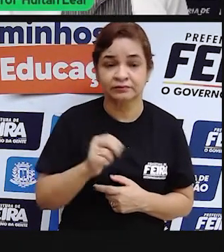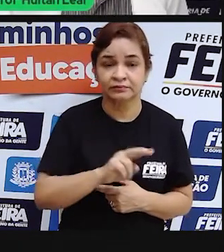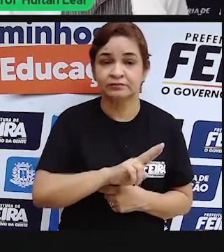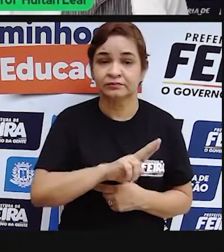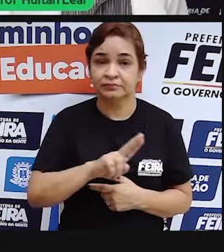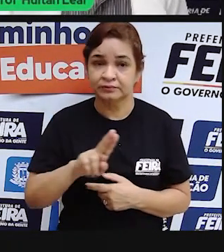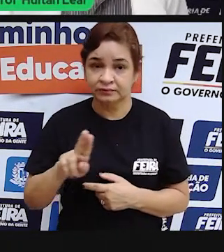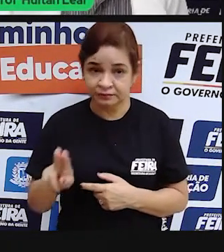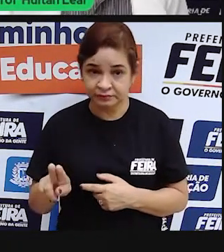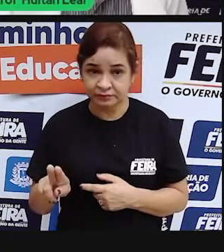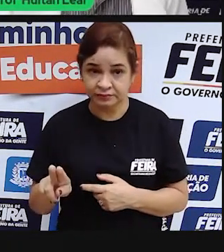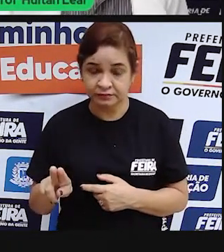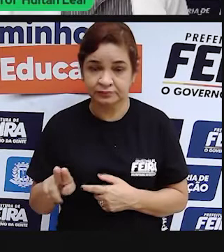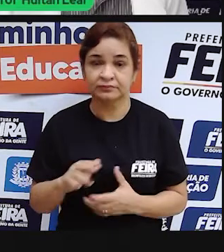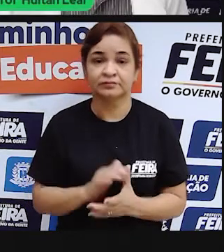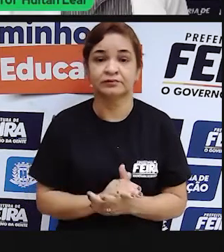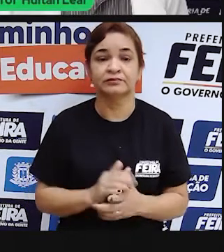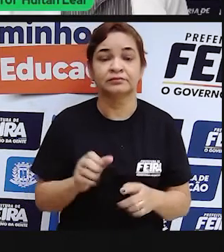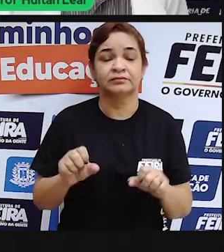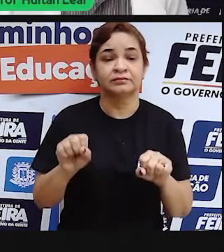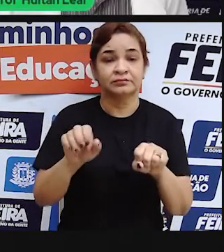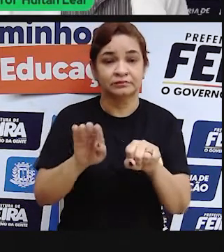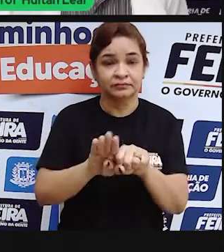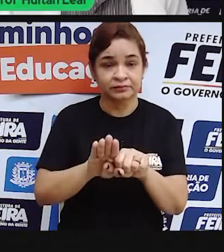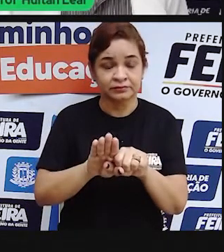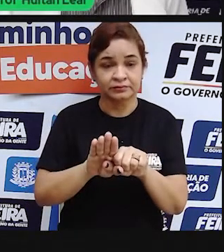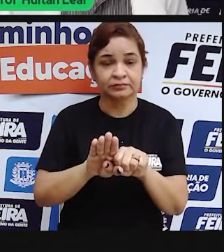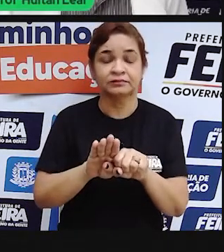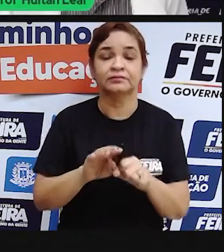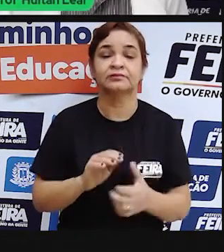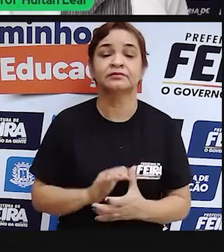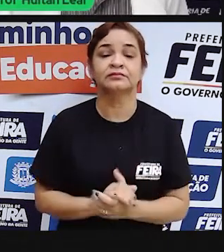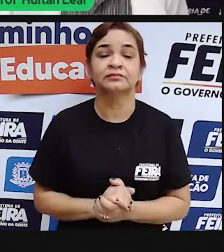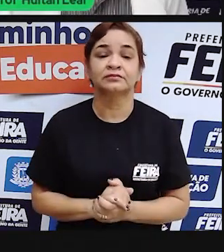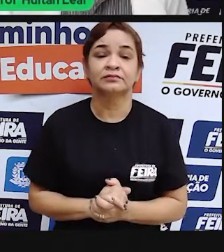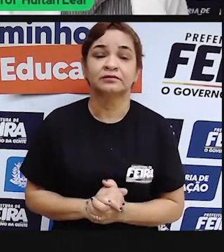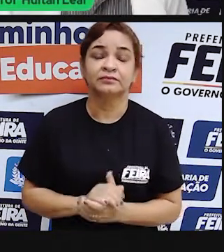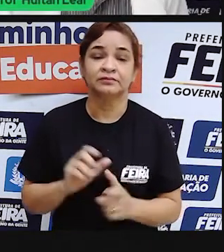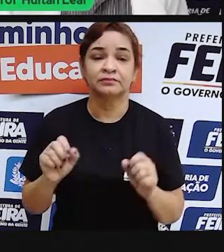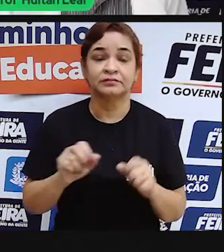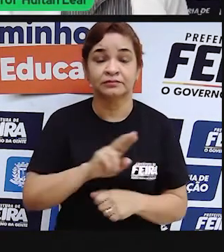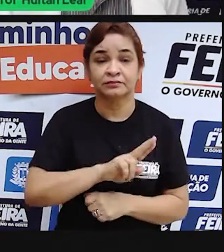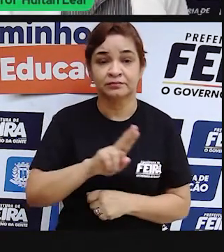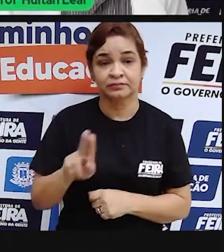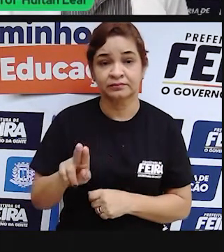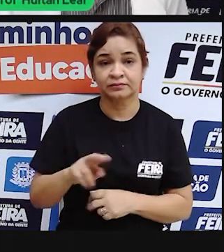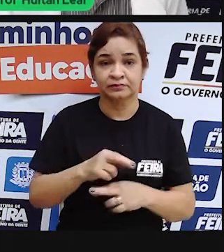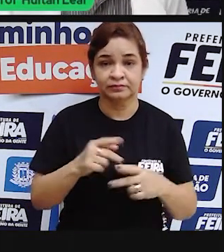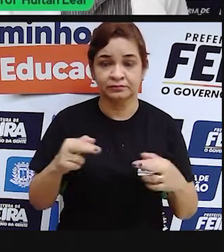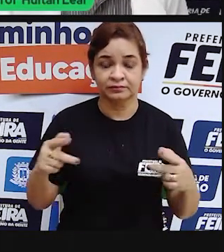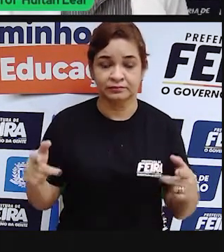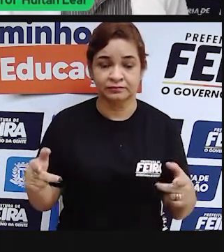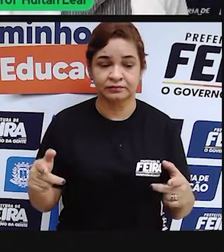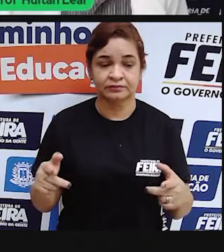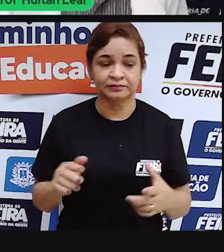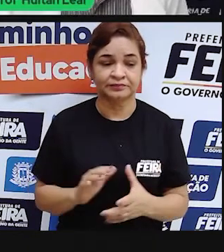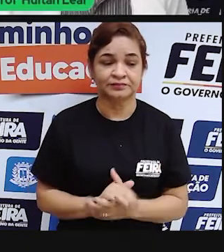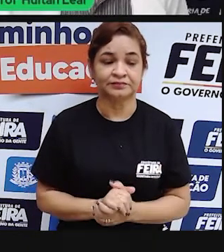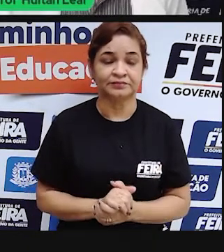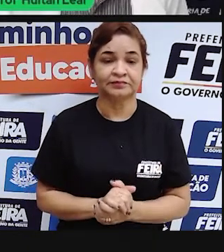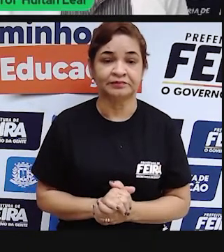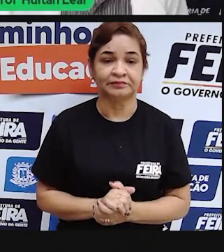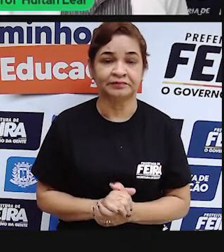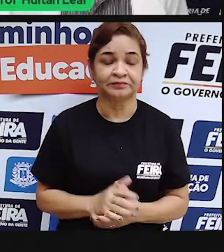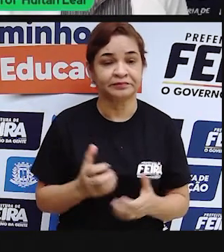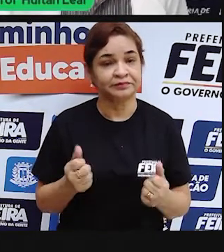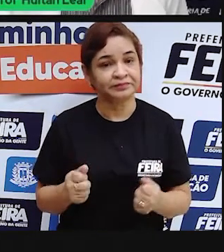como eu já disse, é substantivo. Substantivo é o nome das coisas.